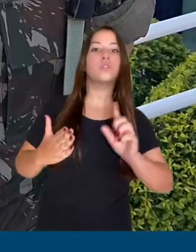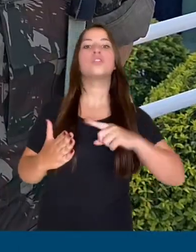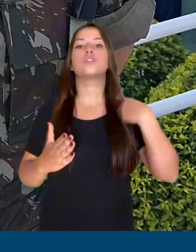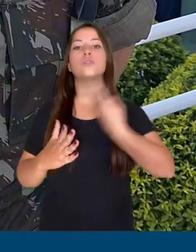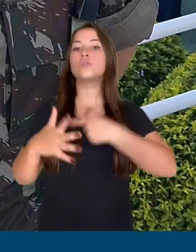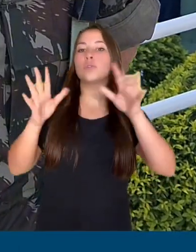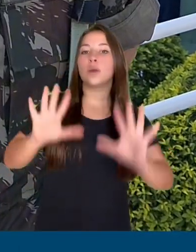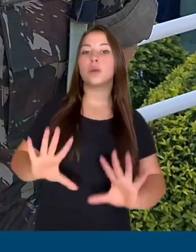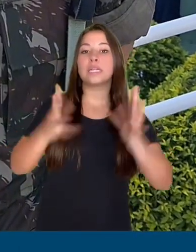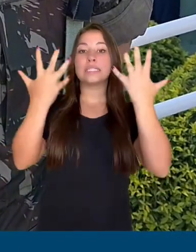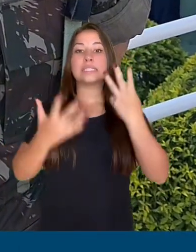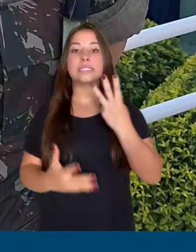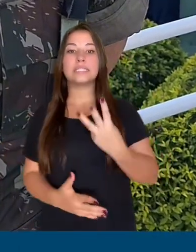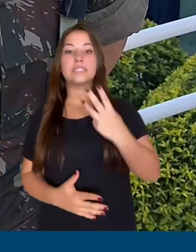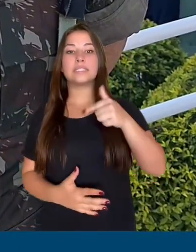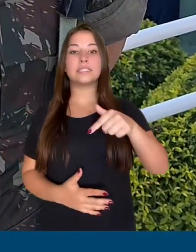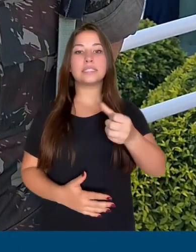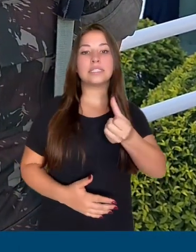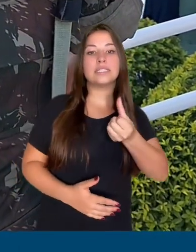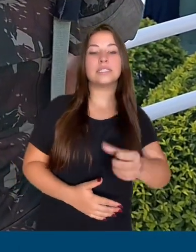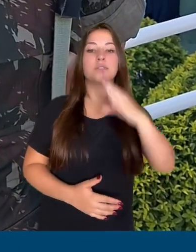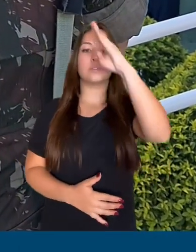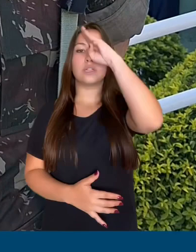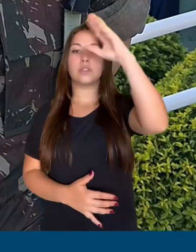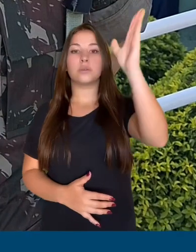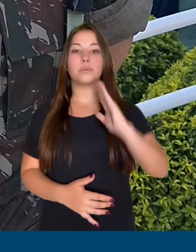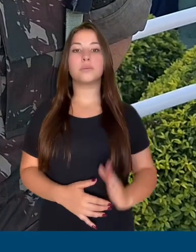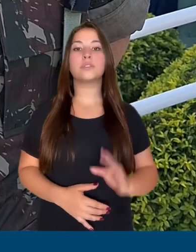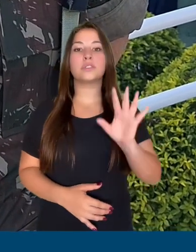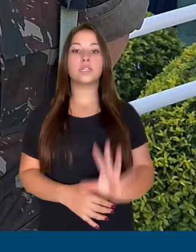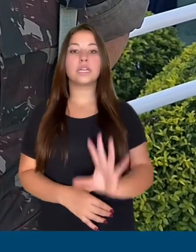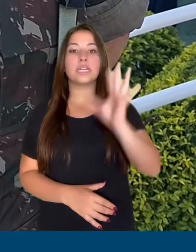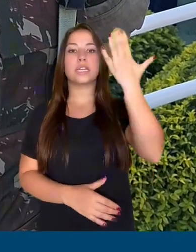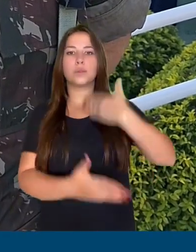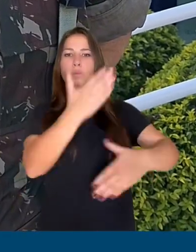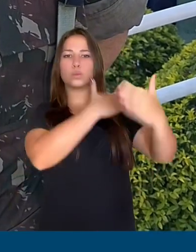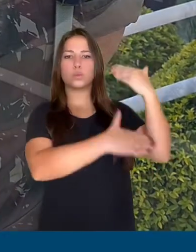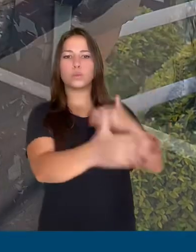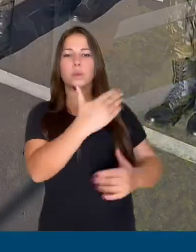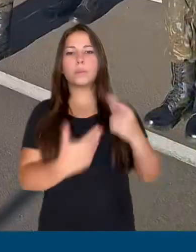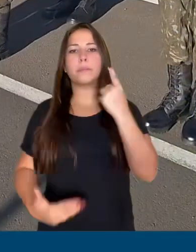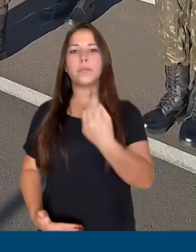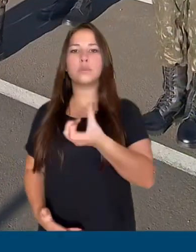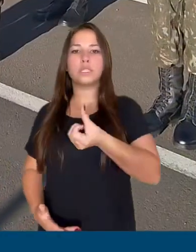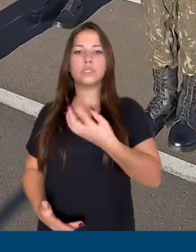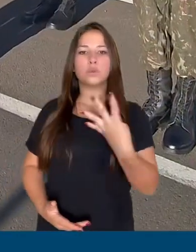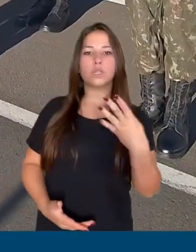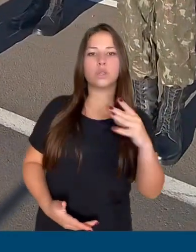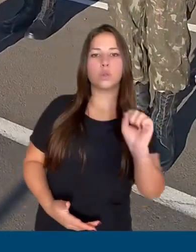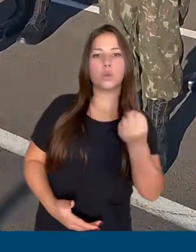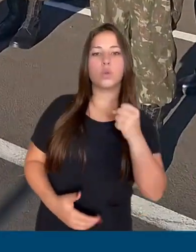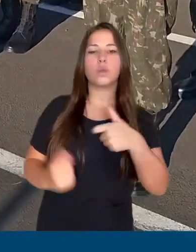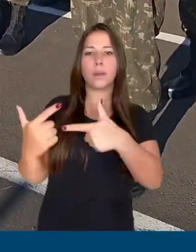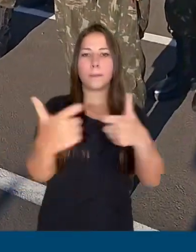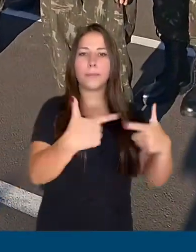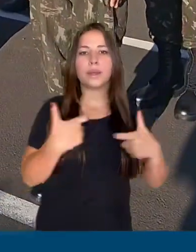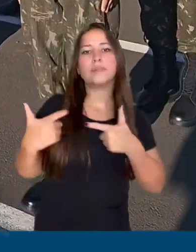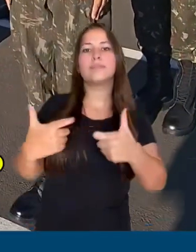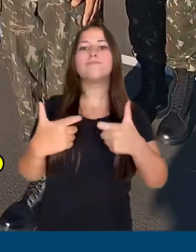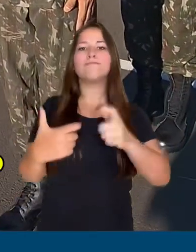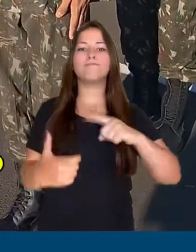hoje comemoramos os 376 anos do Exército Brasileiro, surgido lá em 1648 na Batalha dos